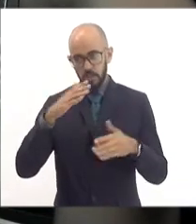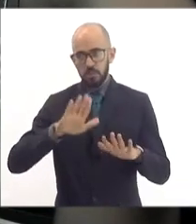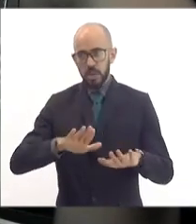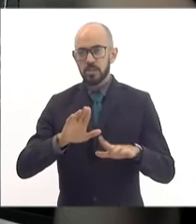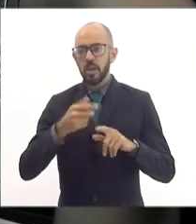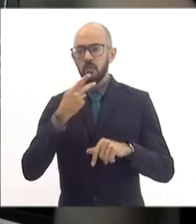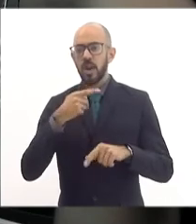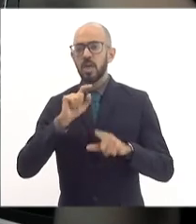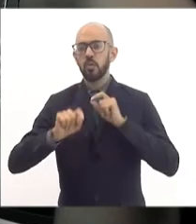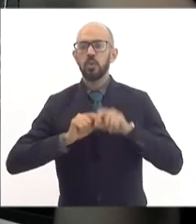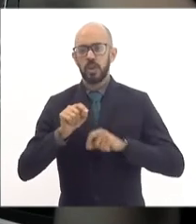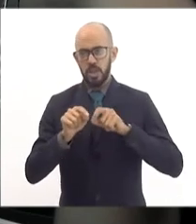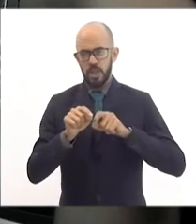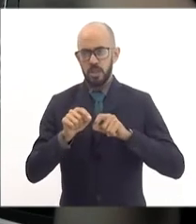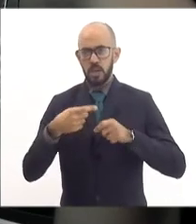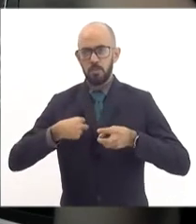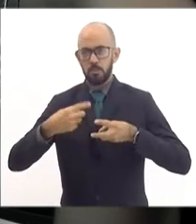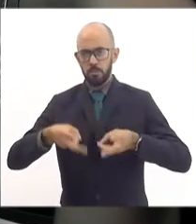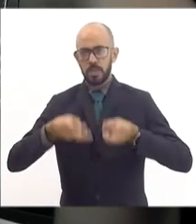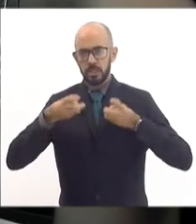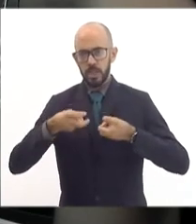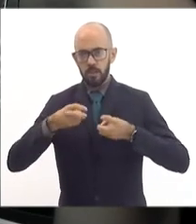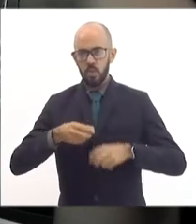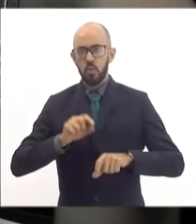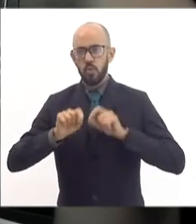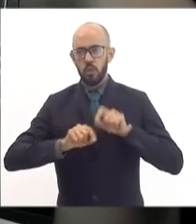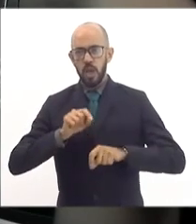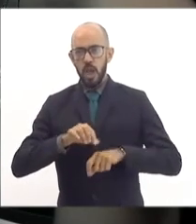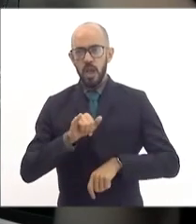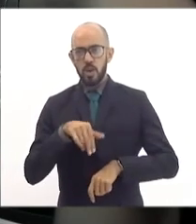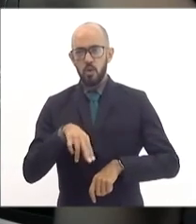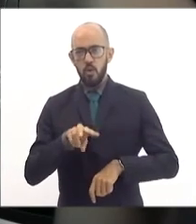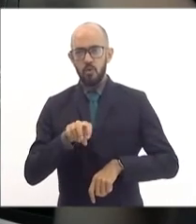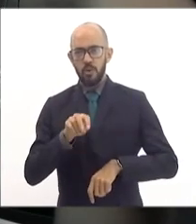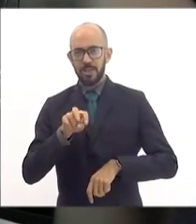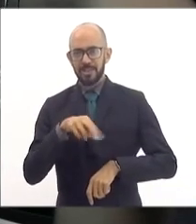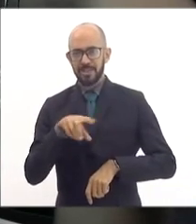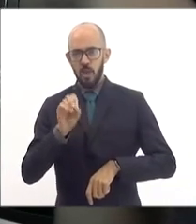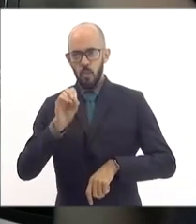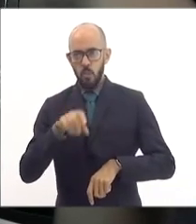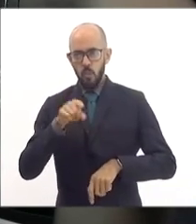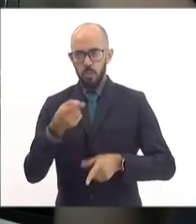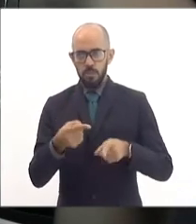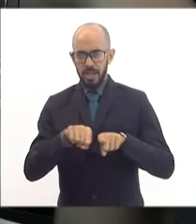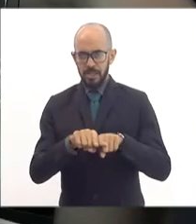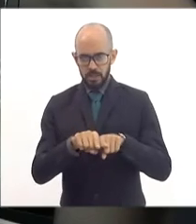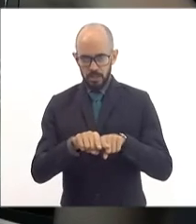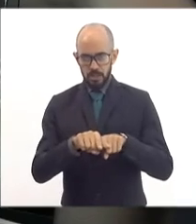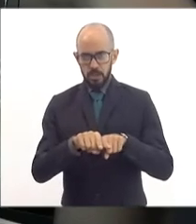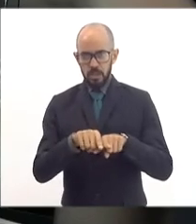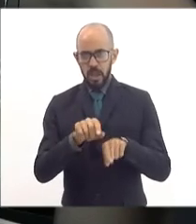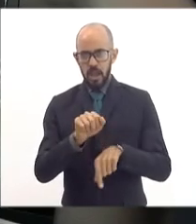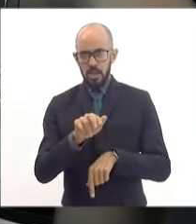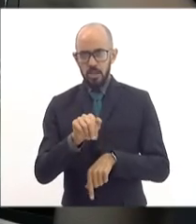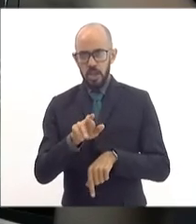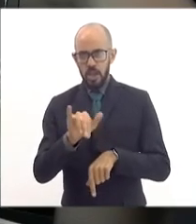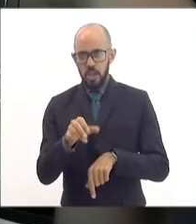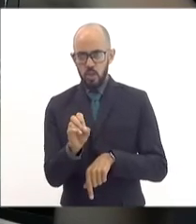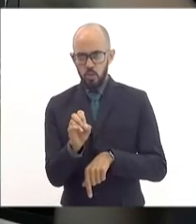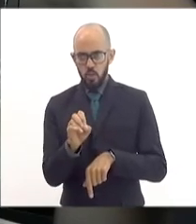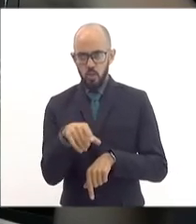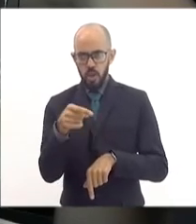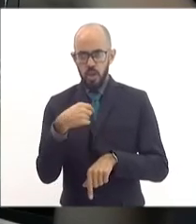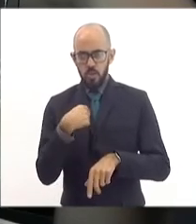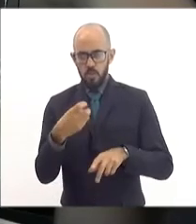que eu vejo, né, a questão da inovação, é o outro lado, até com parcerias que a gente tem feito com a AGRIO, a gente